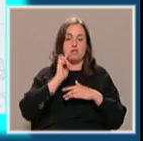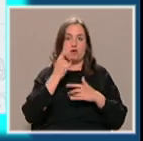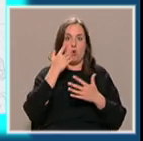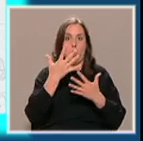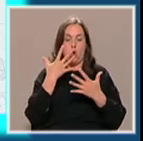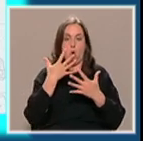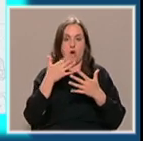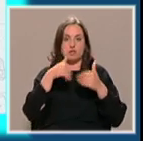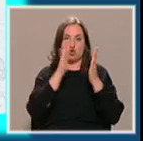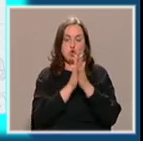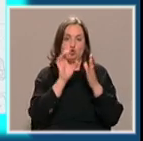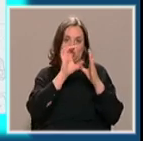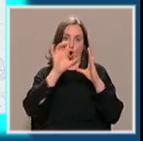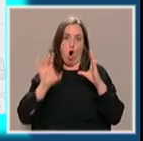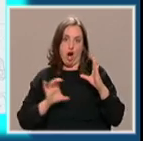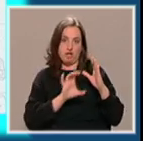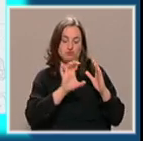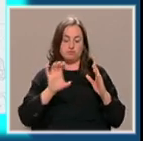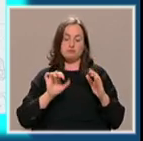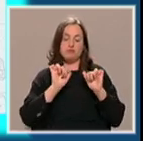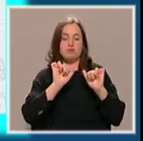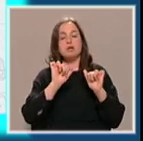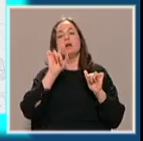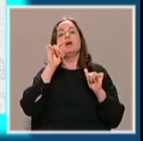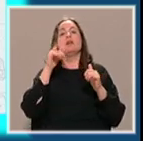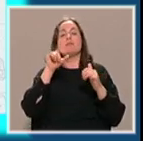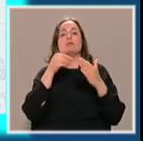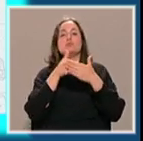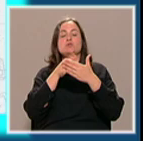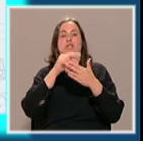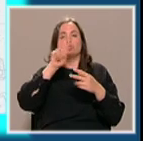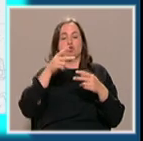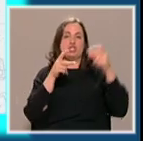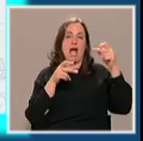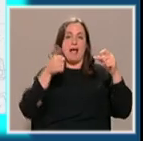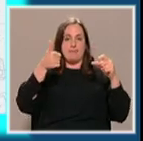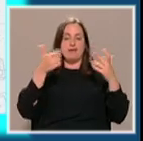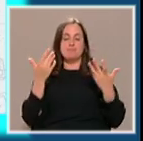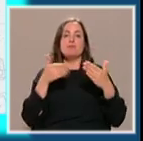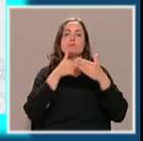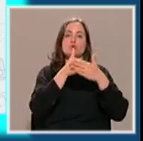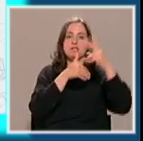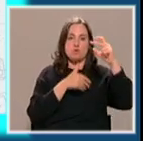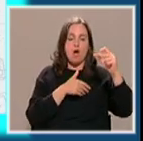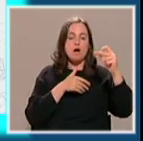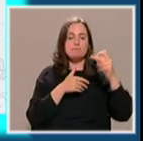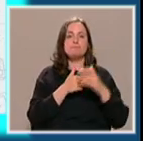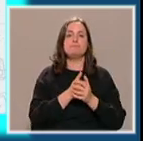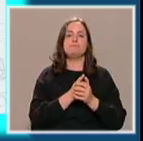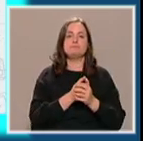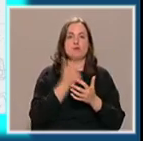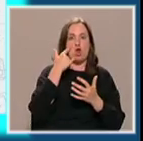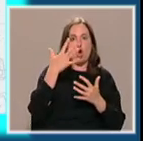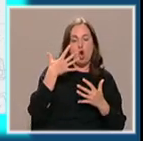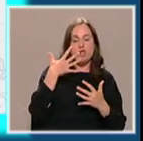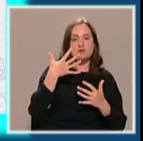todos os órgãos que o constituem, e depois temos ali 2 processos, o A e o B. O processo A, em que é